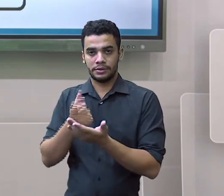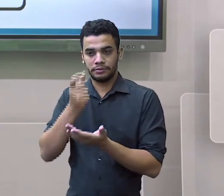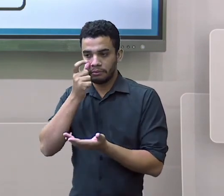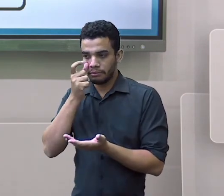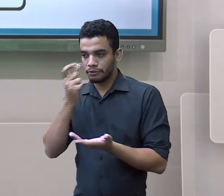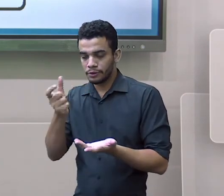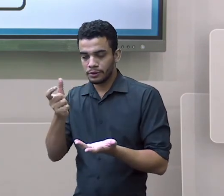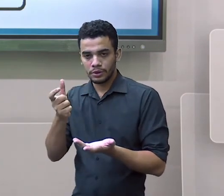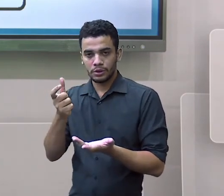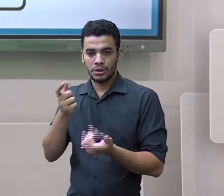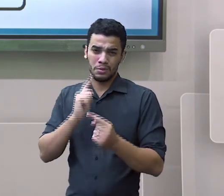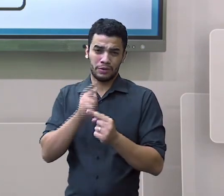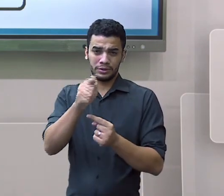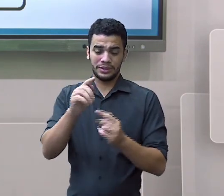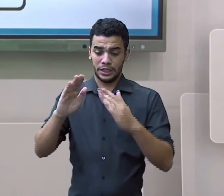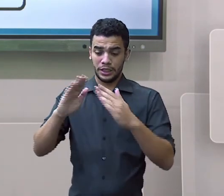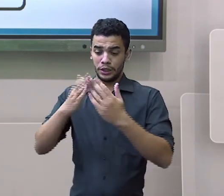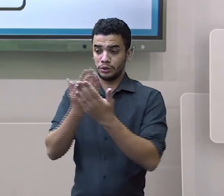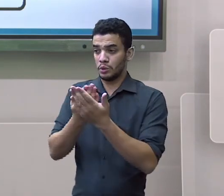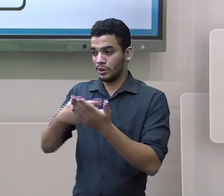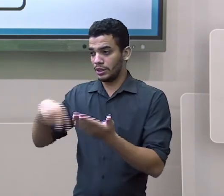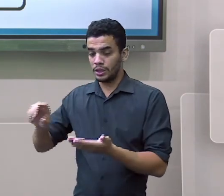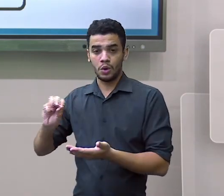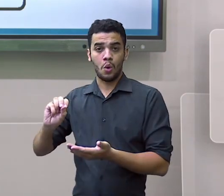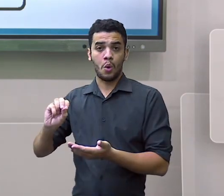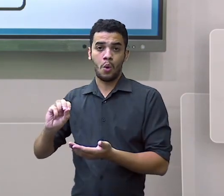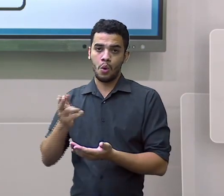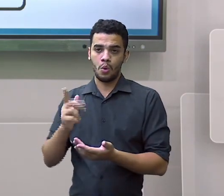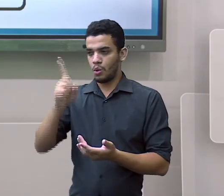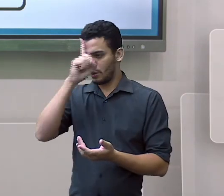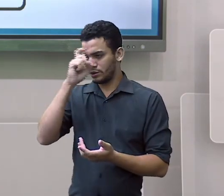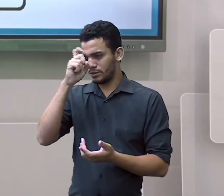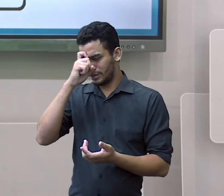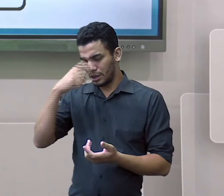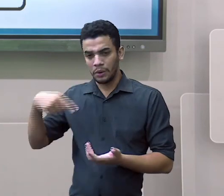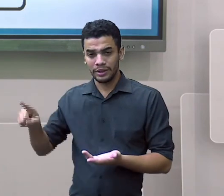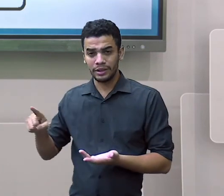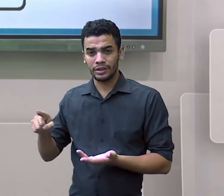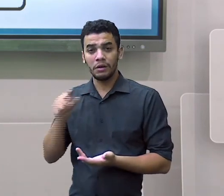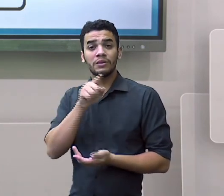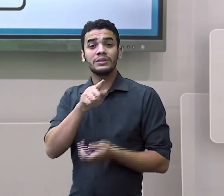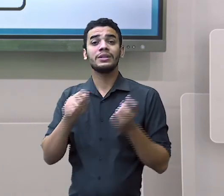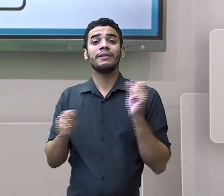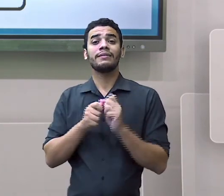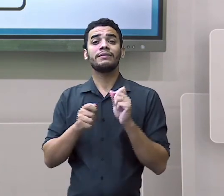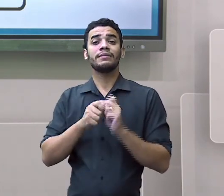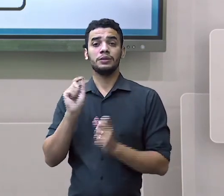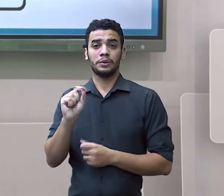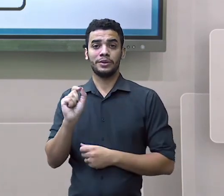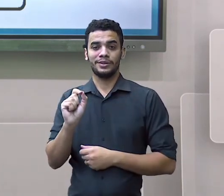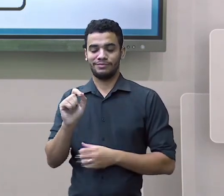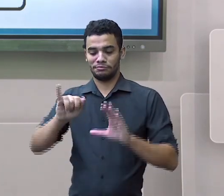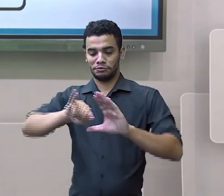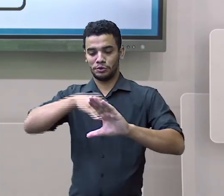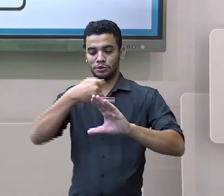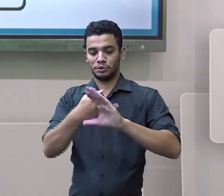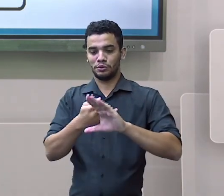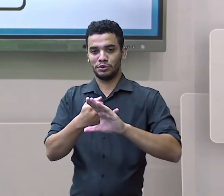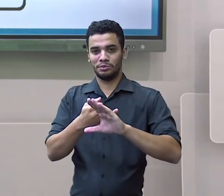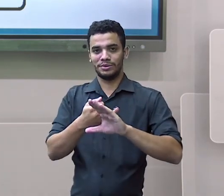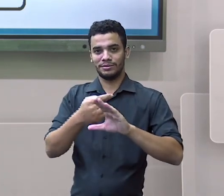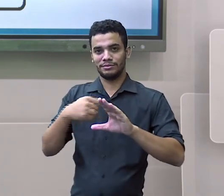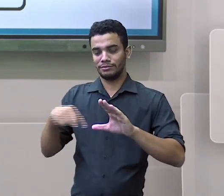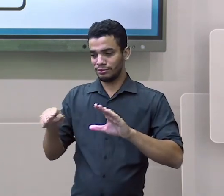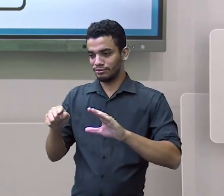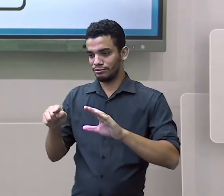consulta médica, ou perdeu a hora, vai lá no YouTube, está lá te esperando. E lá você